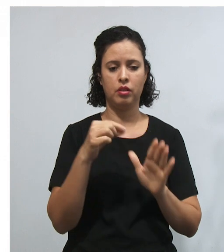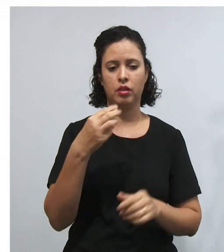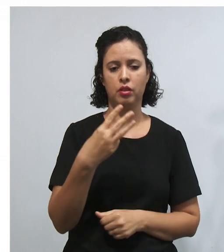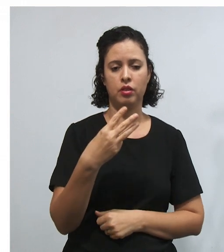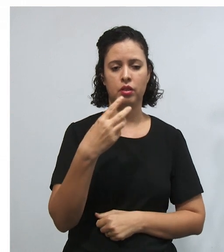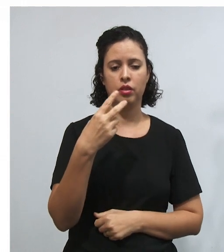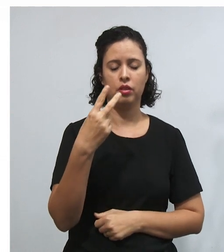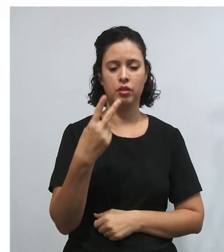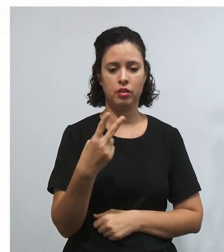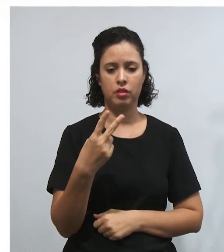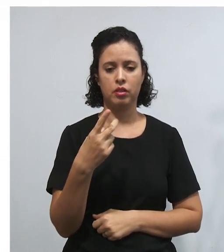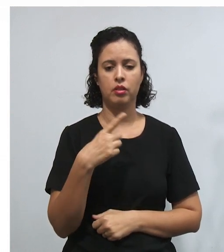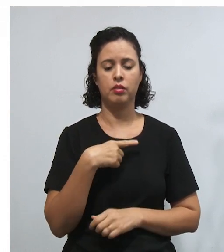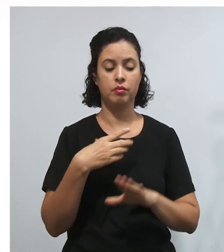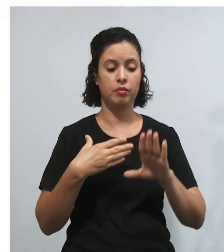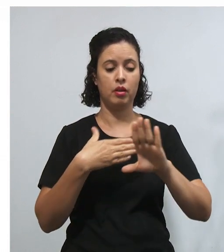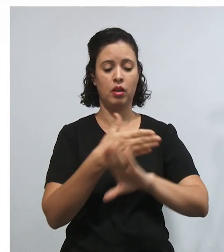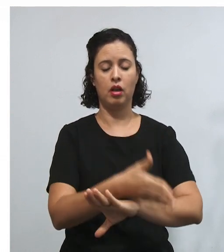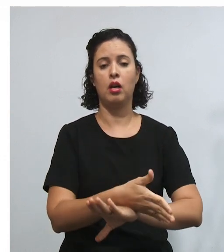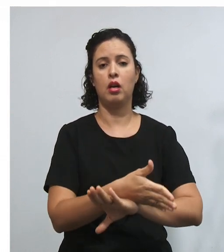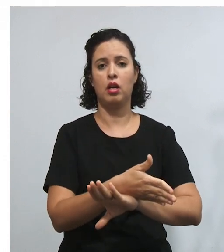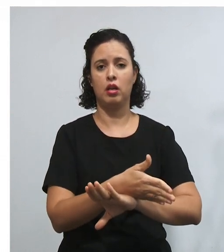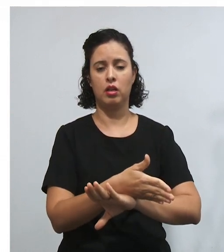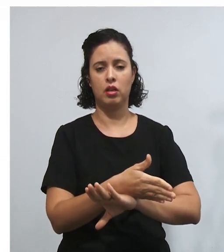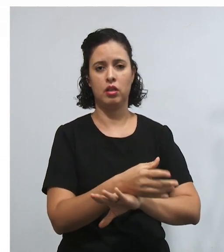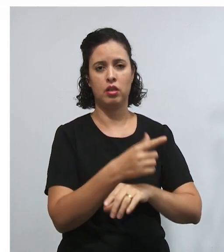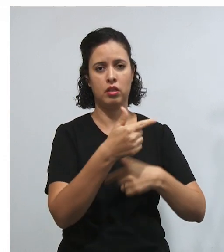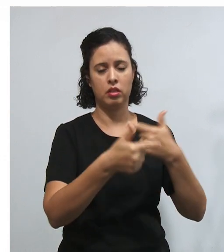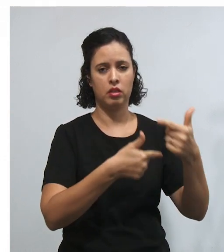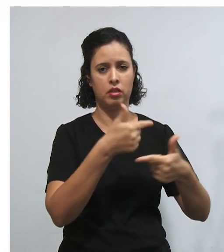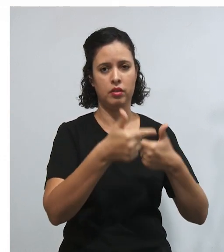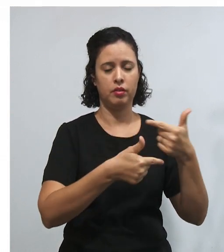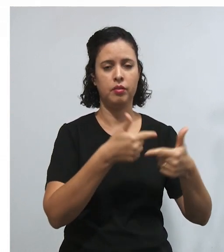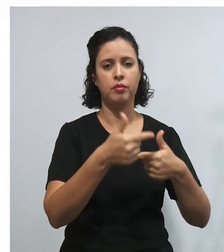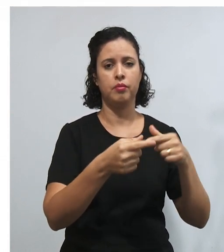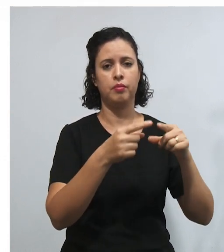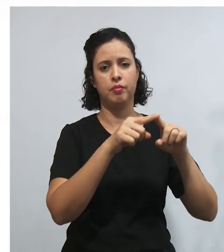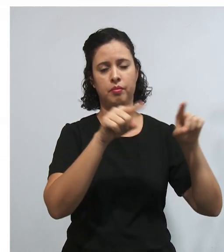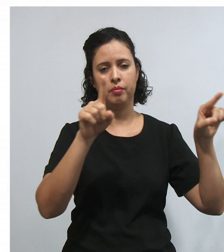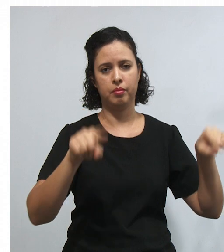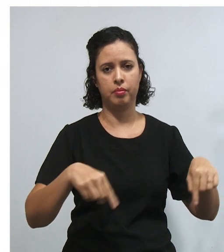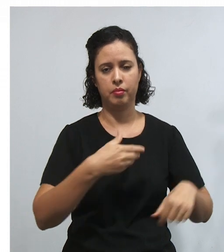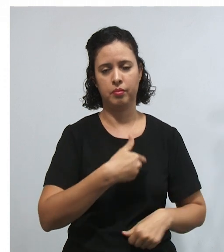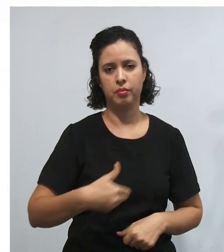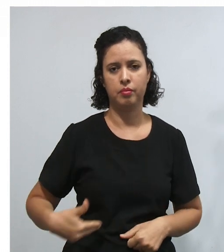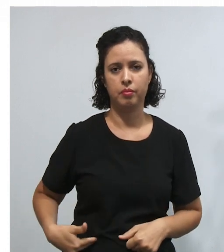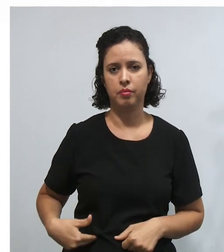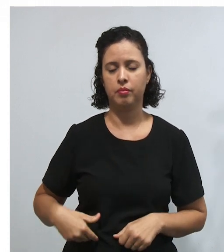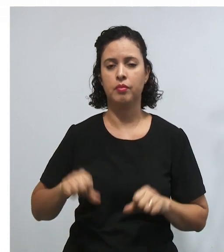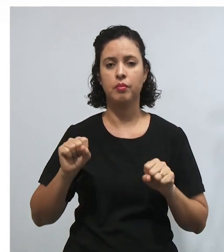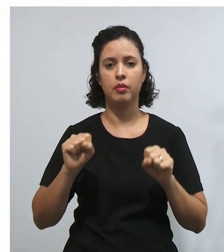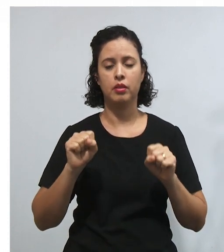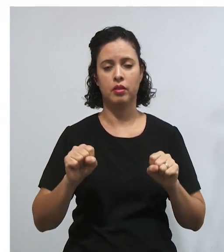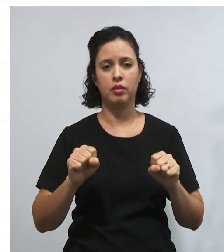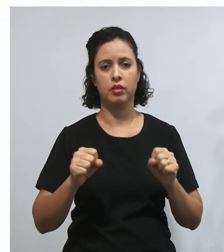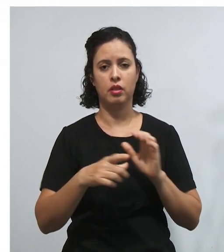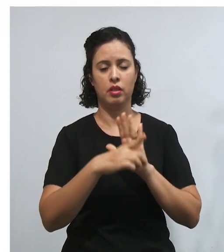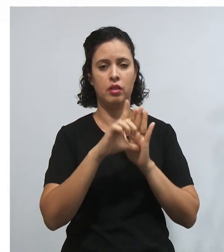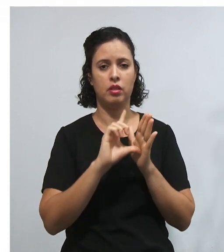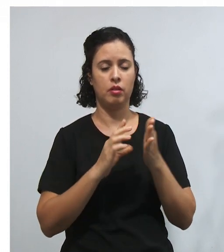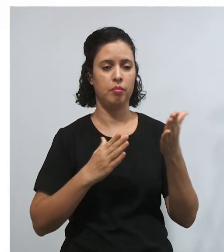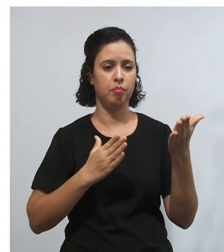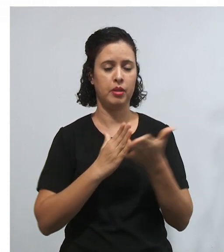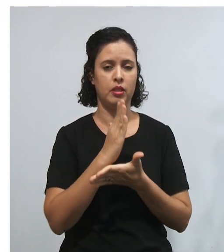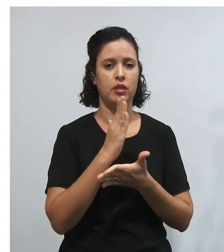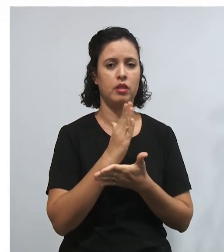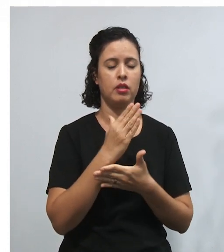diz o seguinte: a investidura em cargo, emprego ou emprego público depende de aprovação prévia,